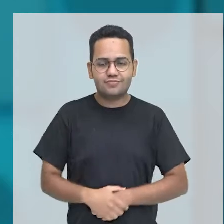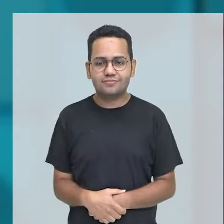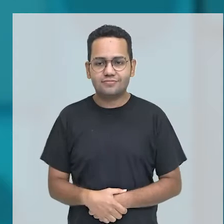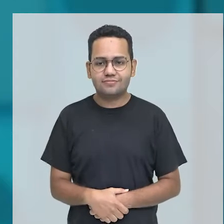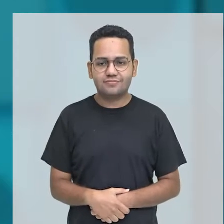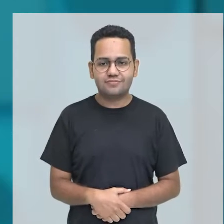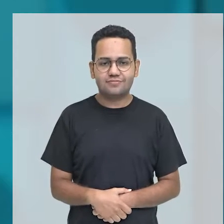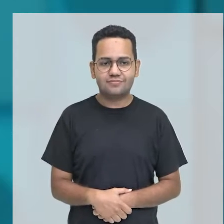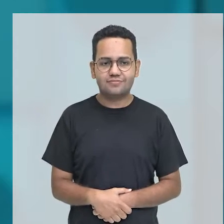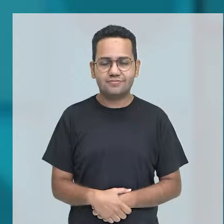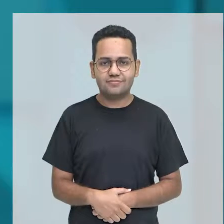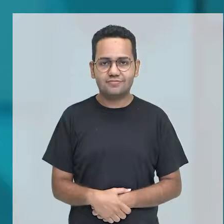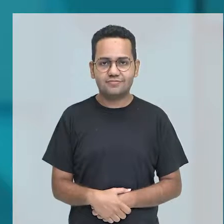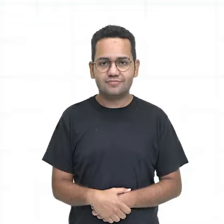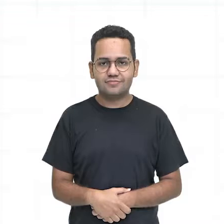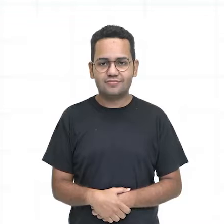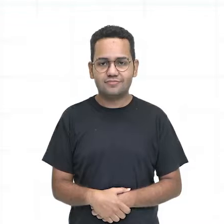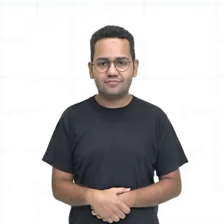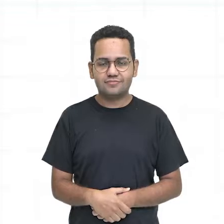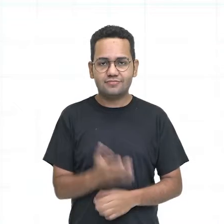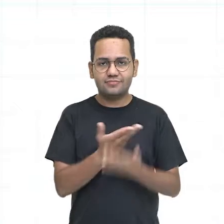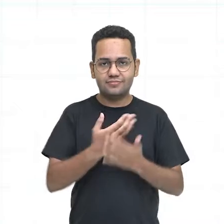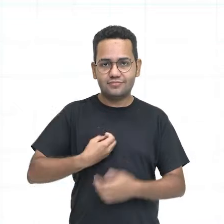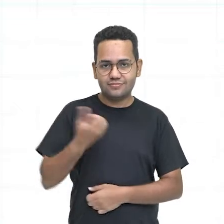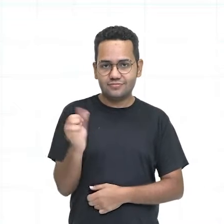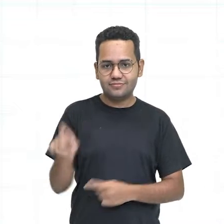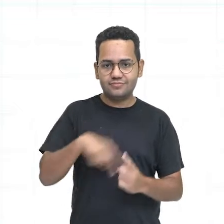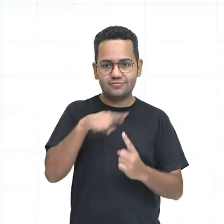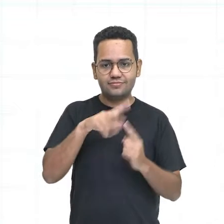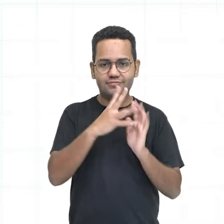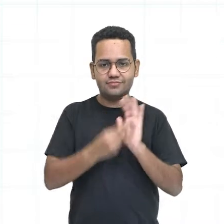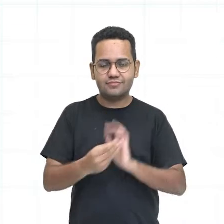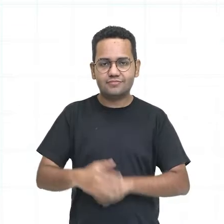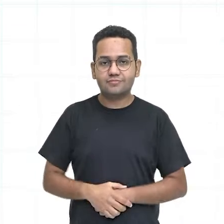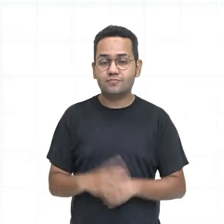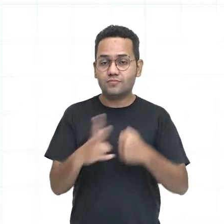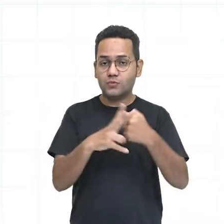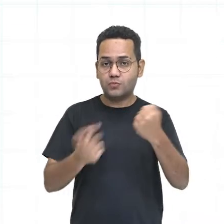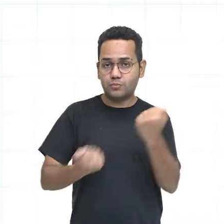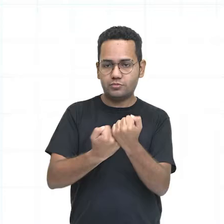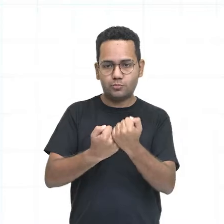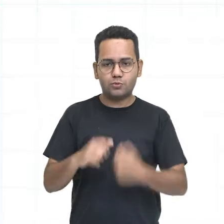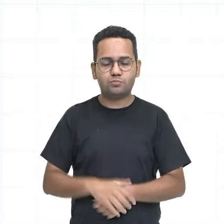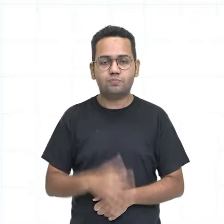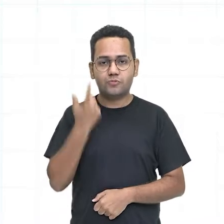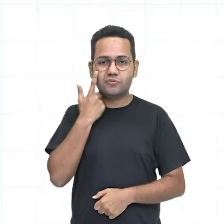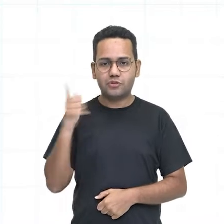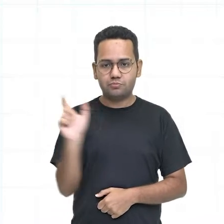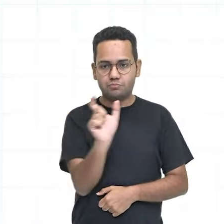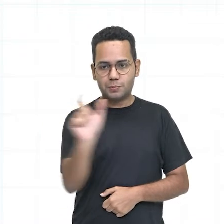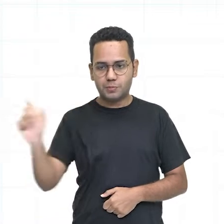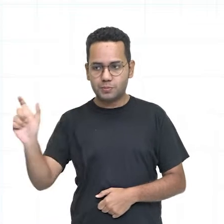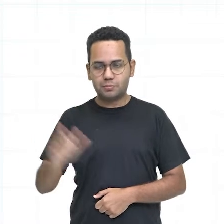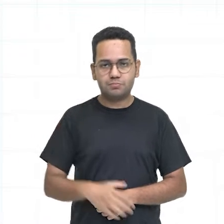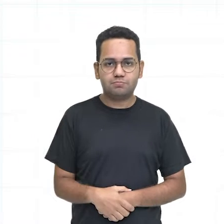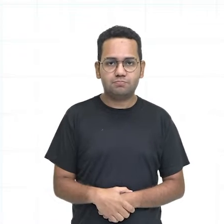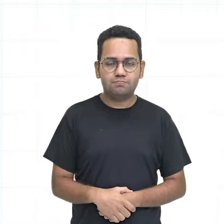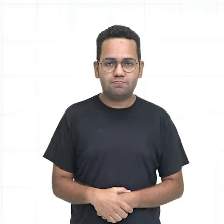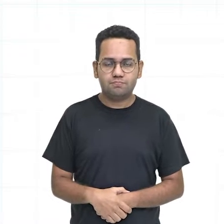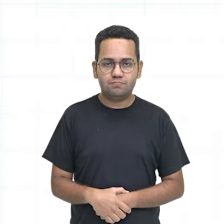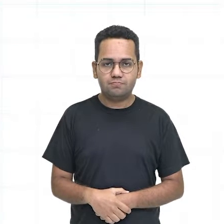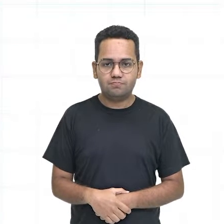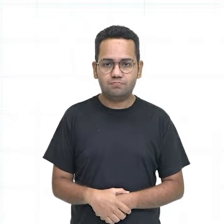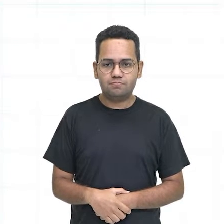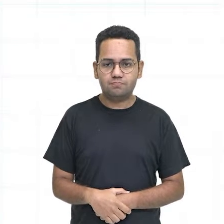aula. Vamos ver o nosso objeto conhecimento? Nosso objeto conhecimento, então, nós estamos falando dos verbos modais, should, must,